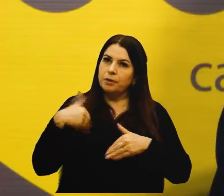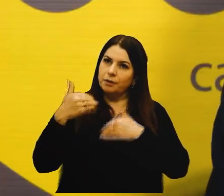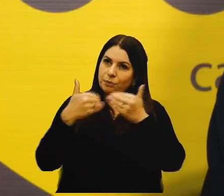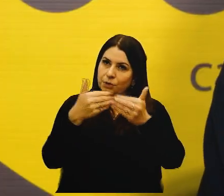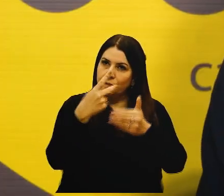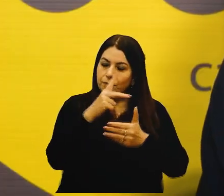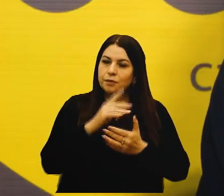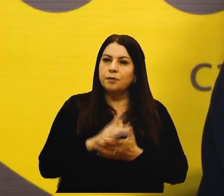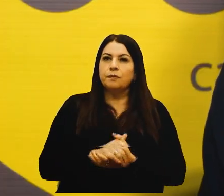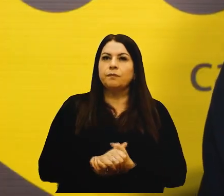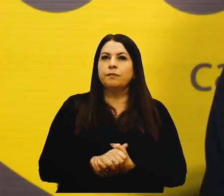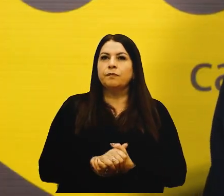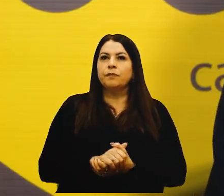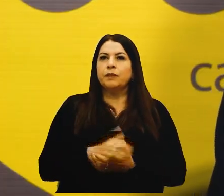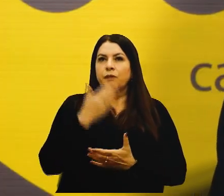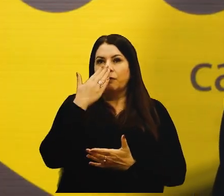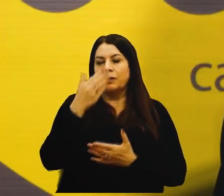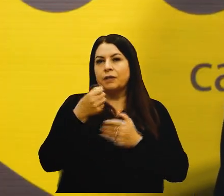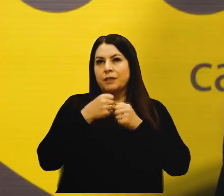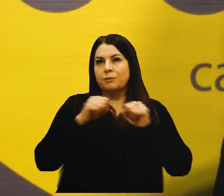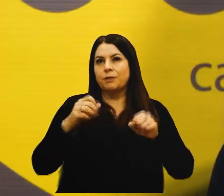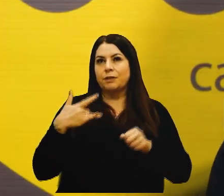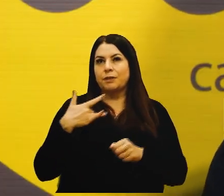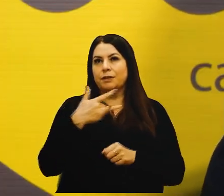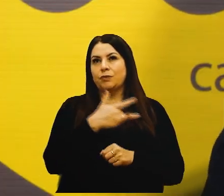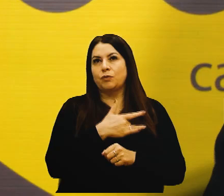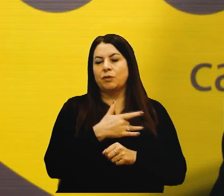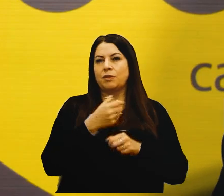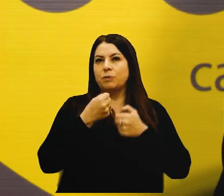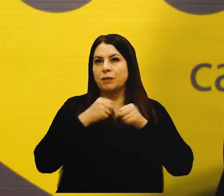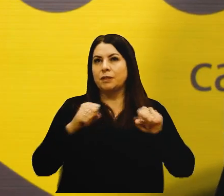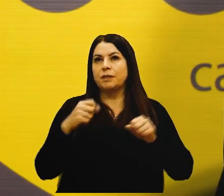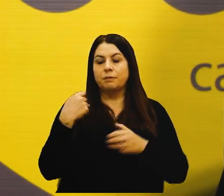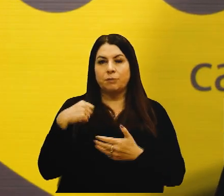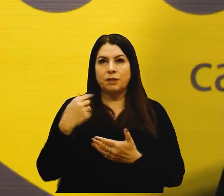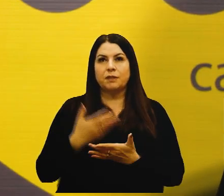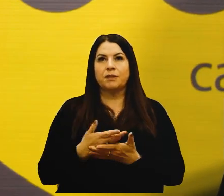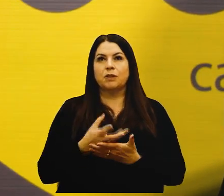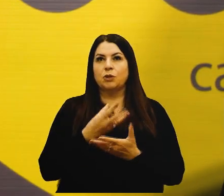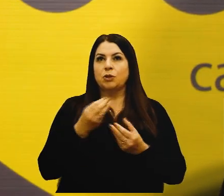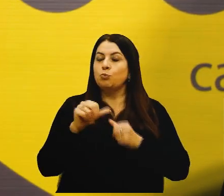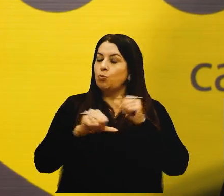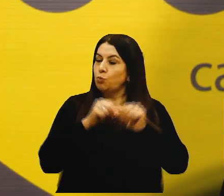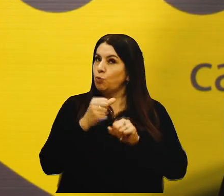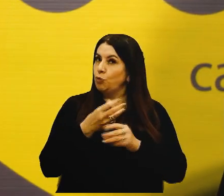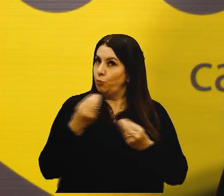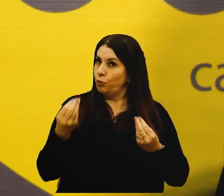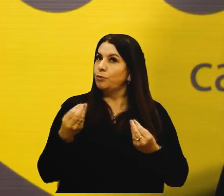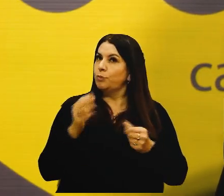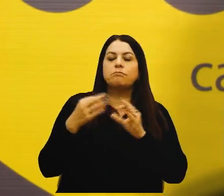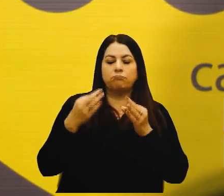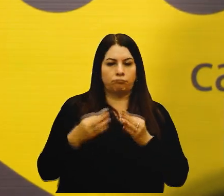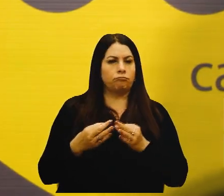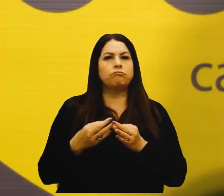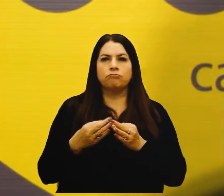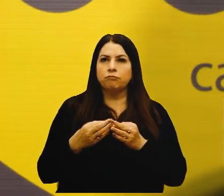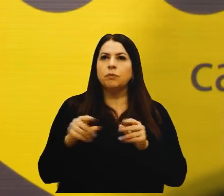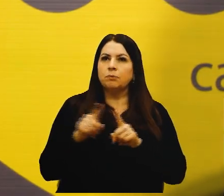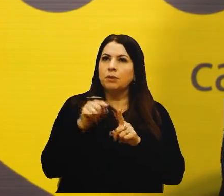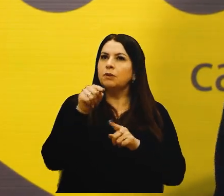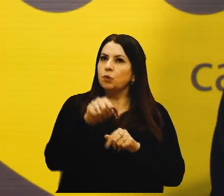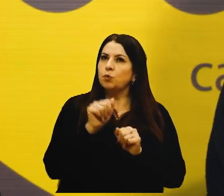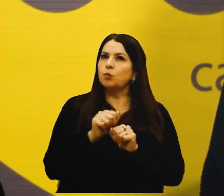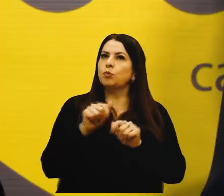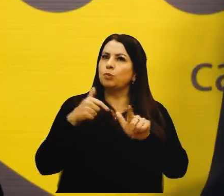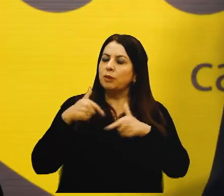caminhada, frente à Secretaria de Saúde, que é uma secretaria que a gente precisa que mude muito para ajudar o nosso povo. A gente está aqui